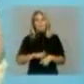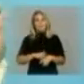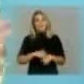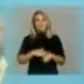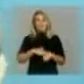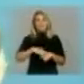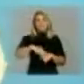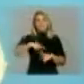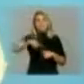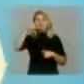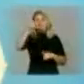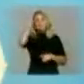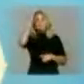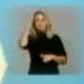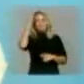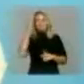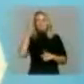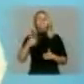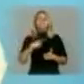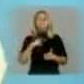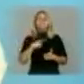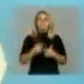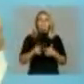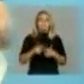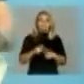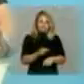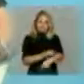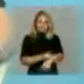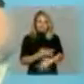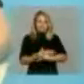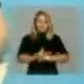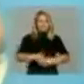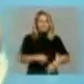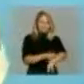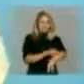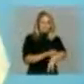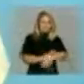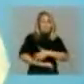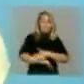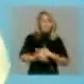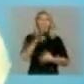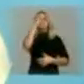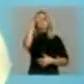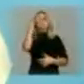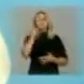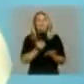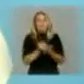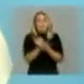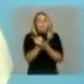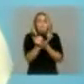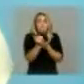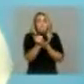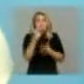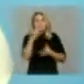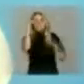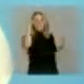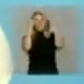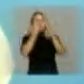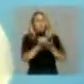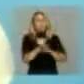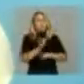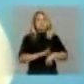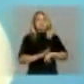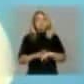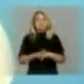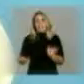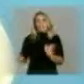índices maiores de pessoas chegando com sequelas. Ou seja, as pessoas não estão sendo diagnosticadas no início da doença, mas já chegam no posto de